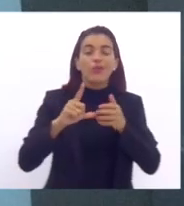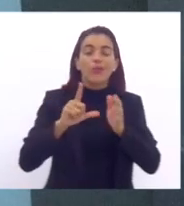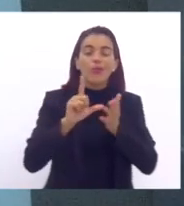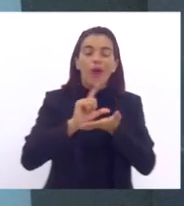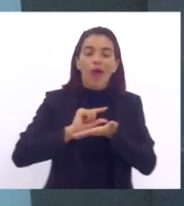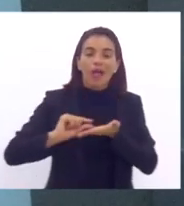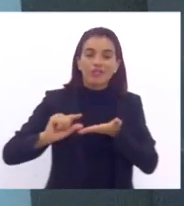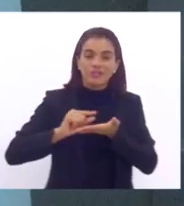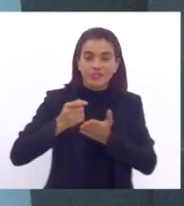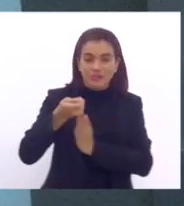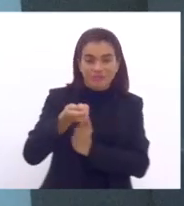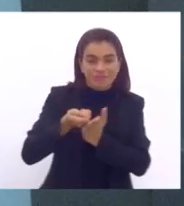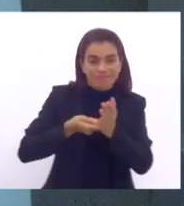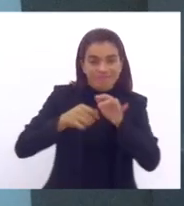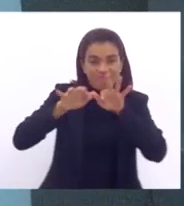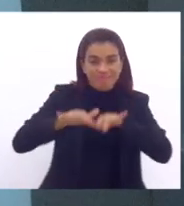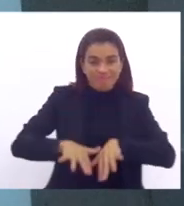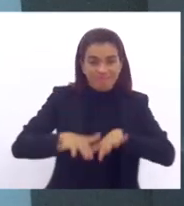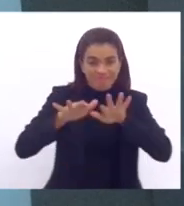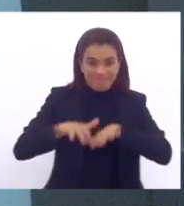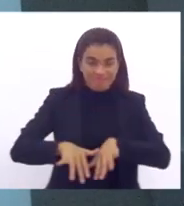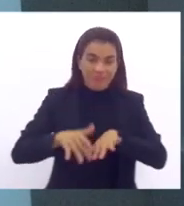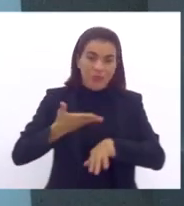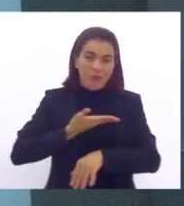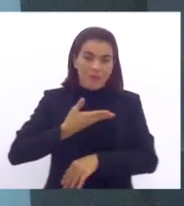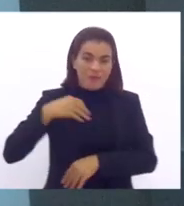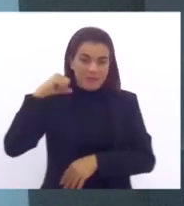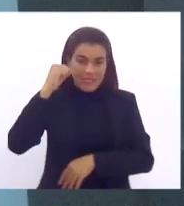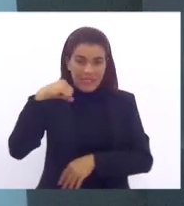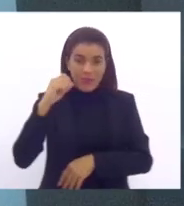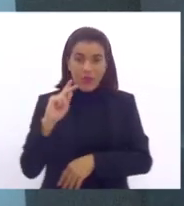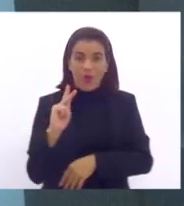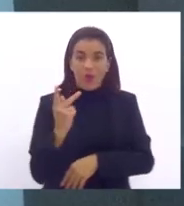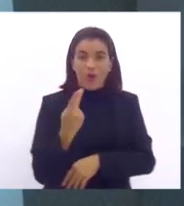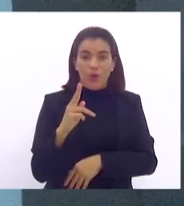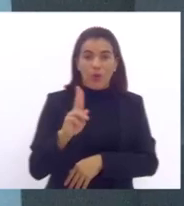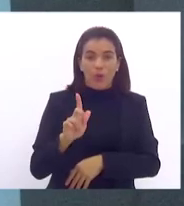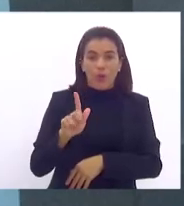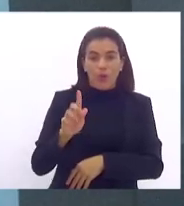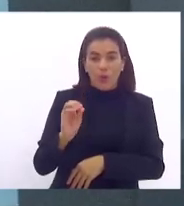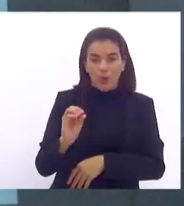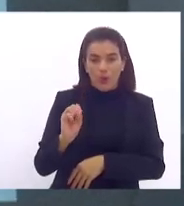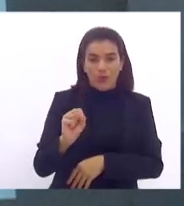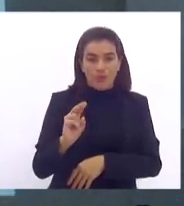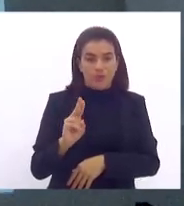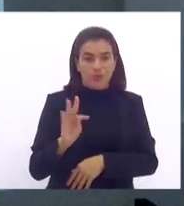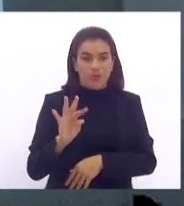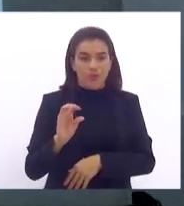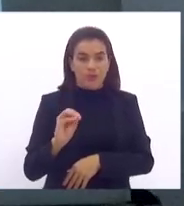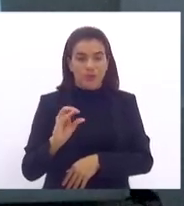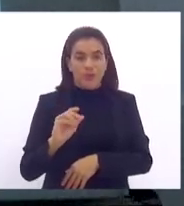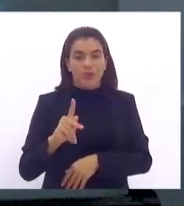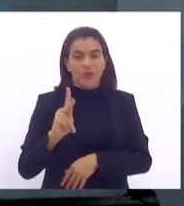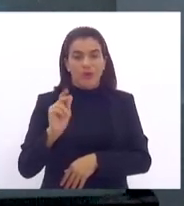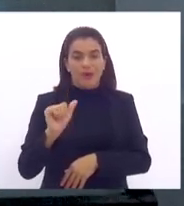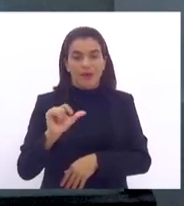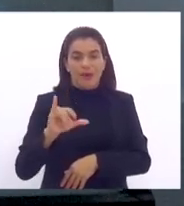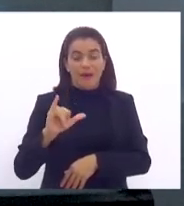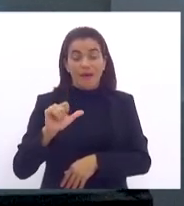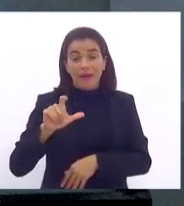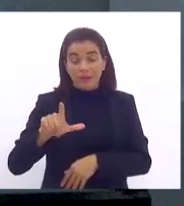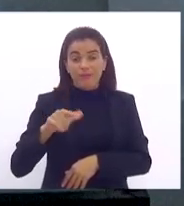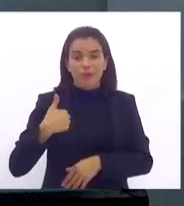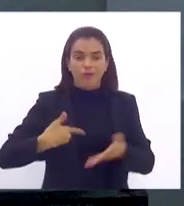escrevi com o colega advogado do Senado que é o Dr Hugo Souto calio com quem eu tive eh o prazer né de compartilhar esse texto